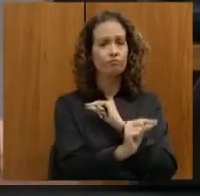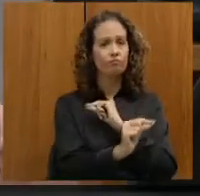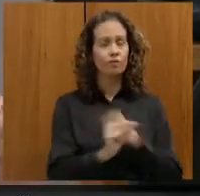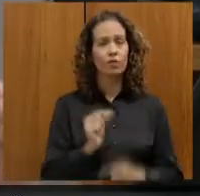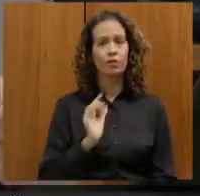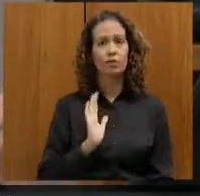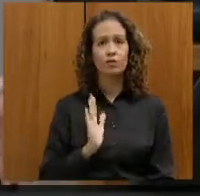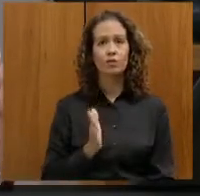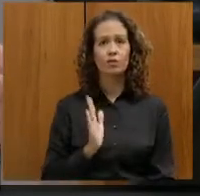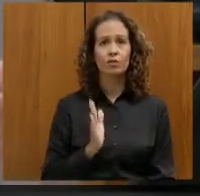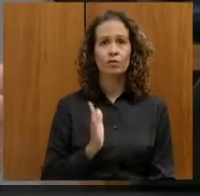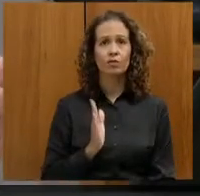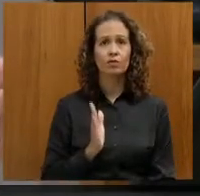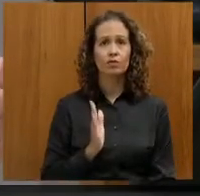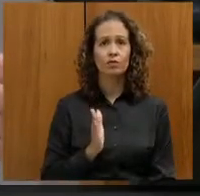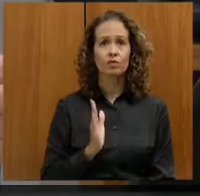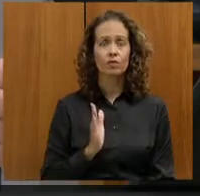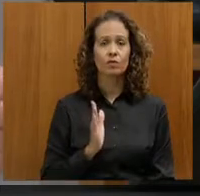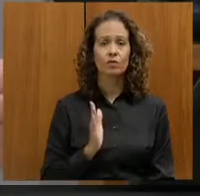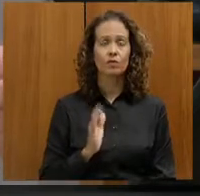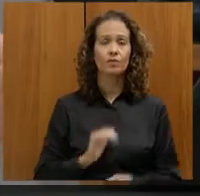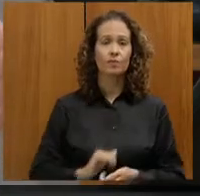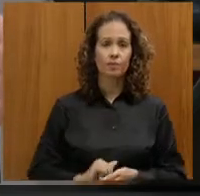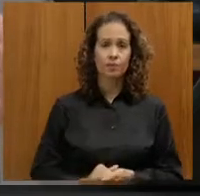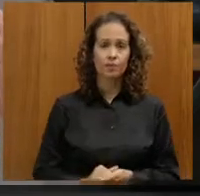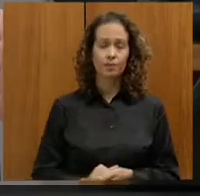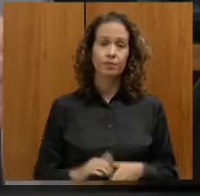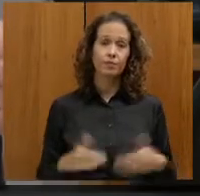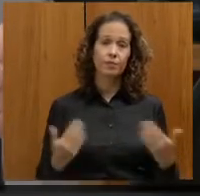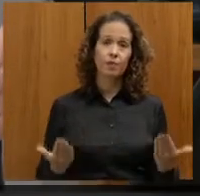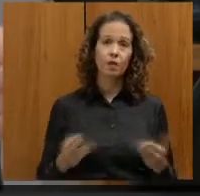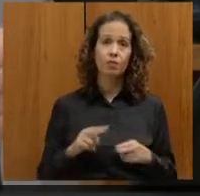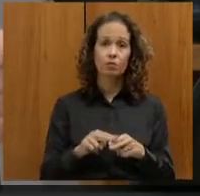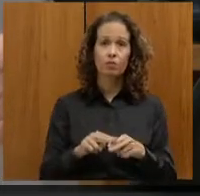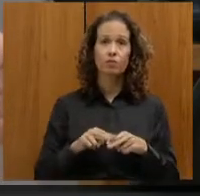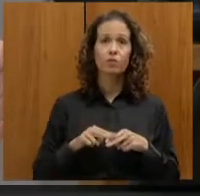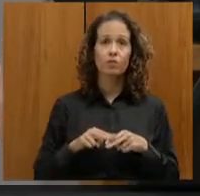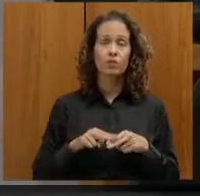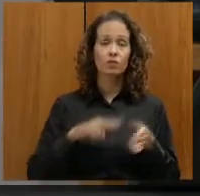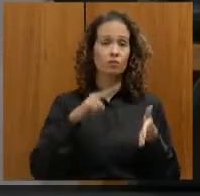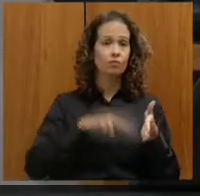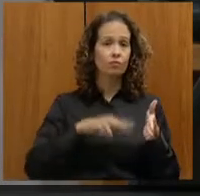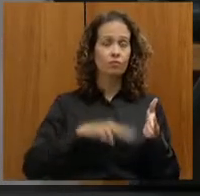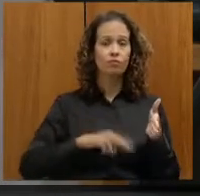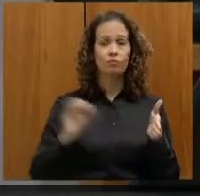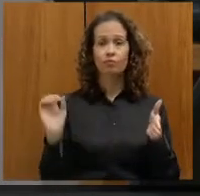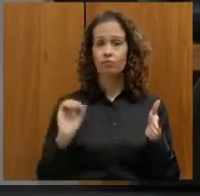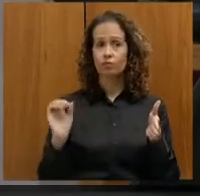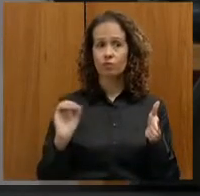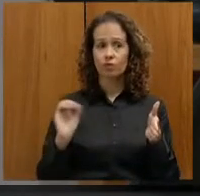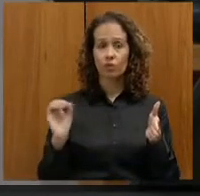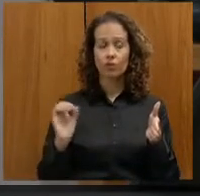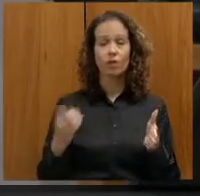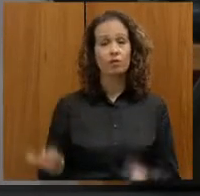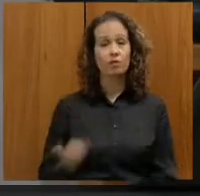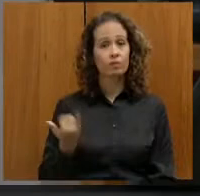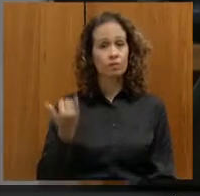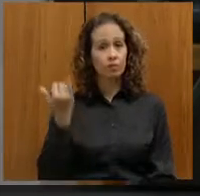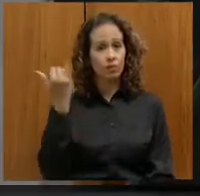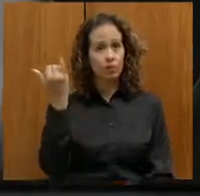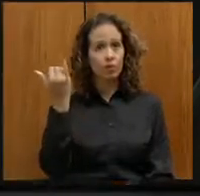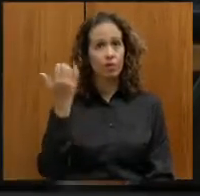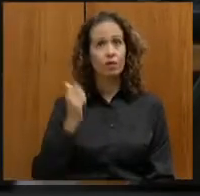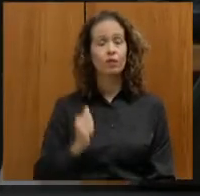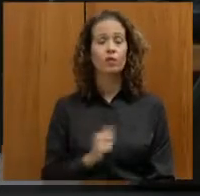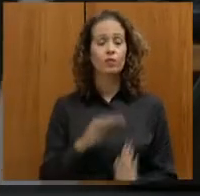do recinto então foi por isso que não foi lido mas é importante